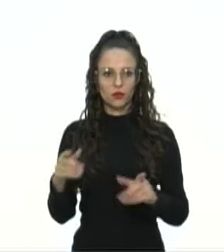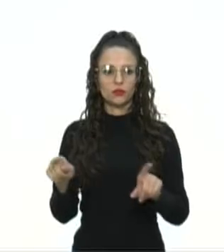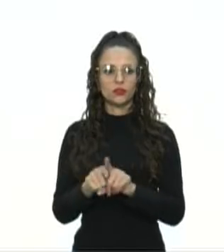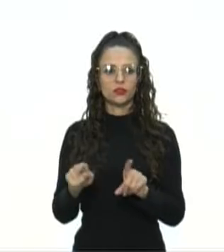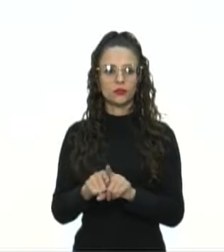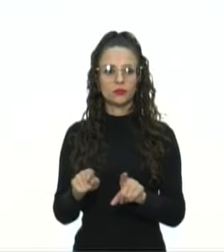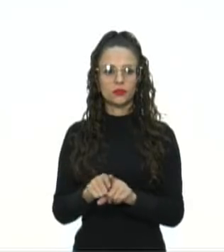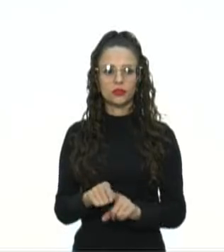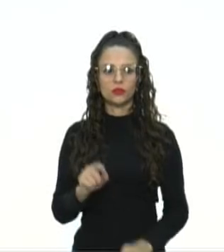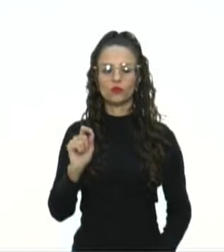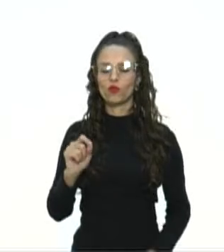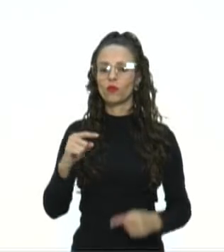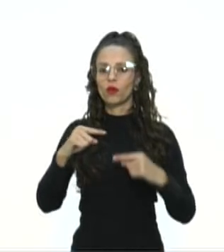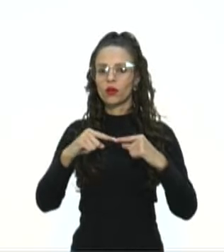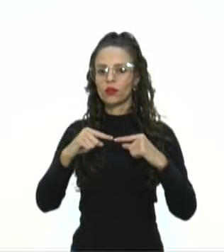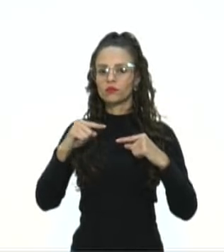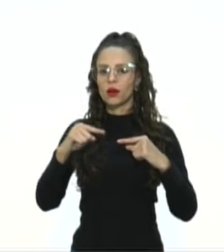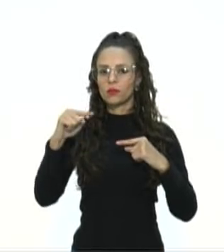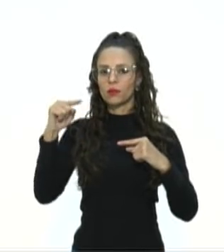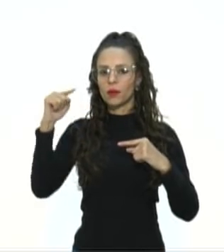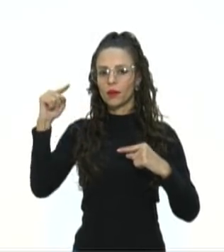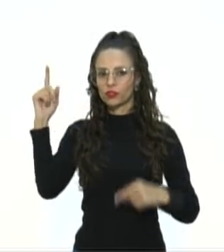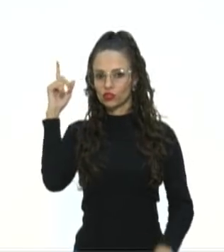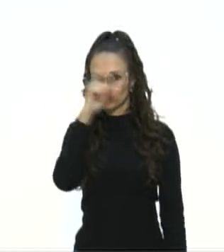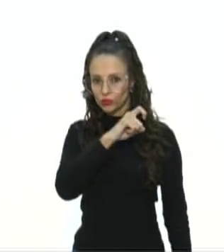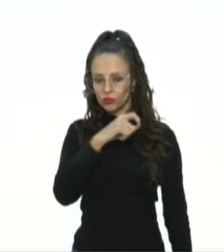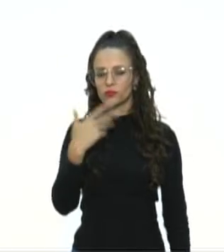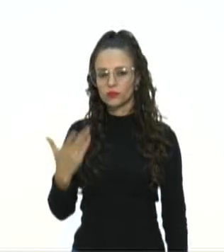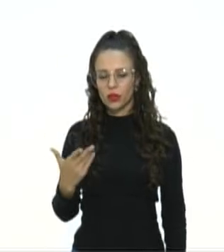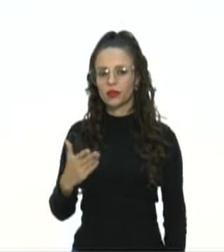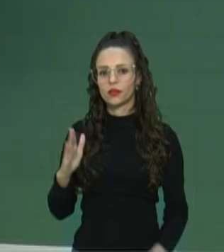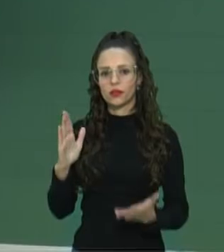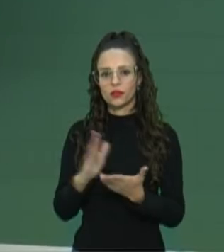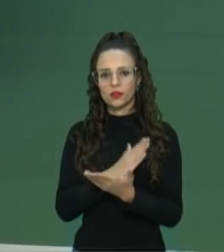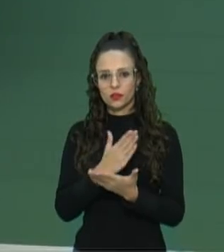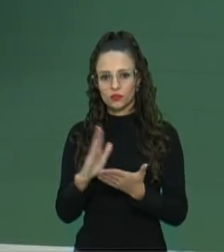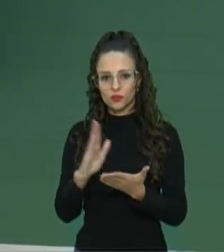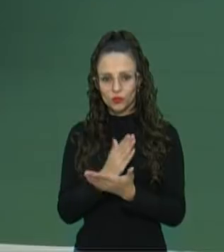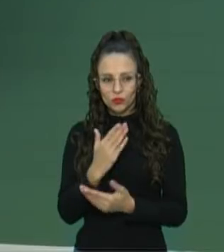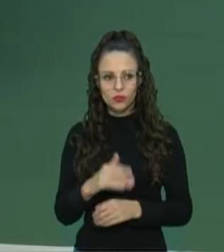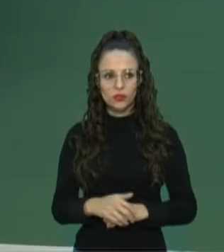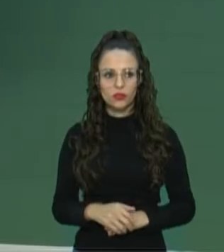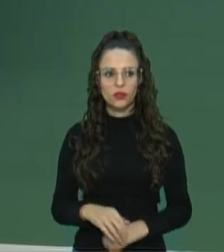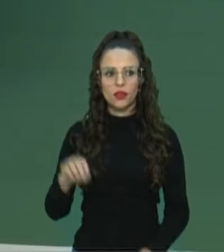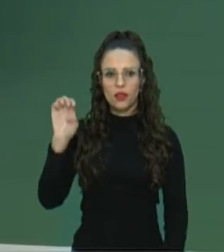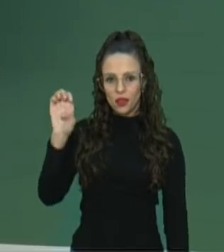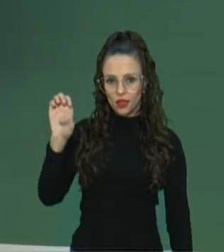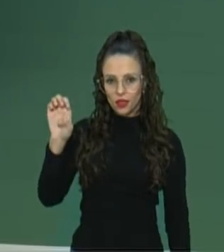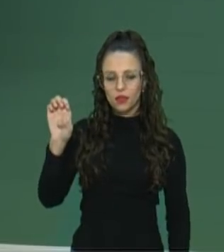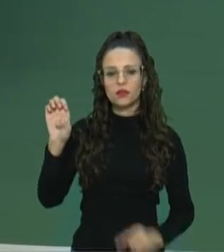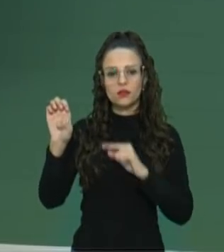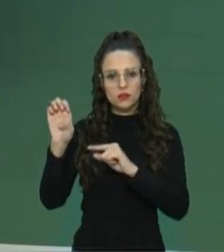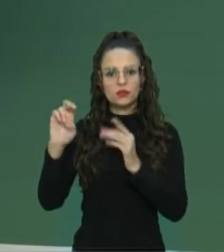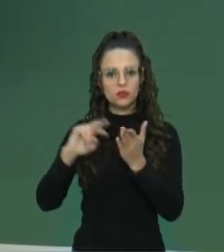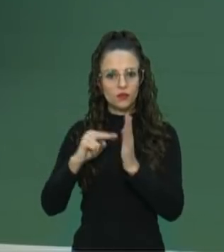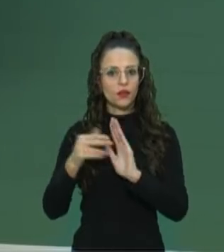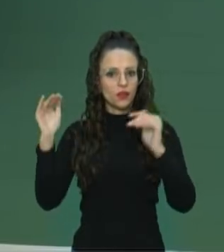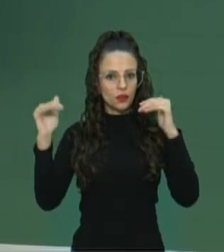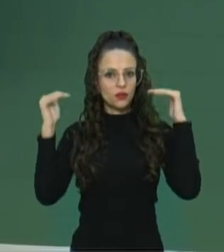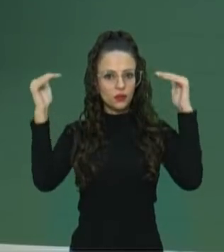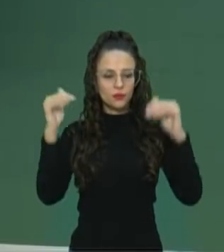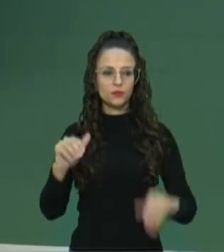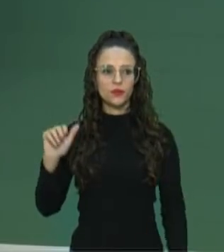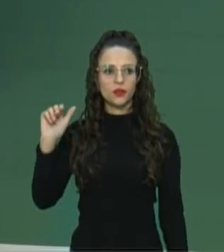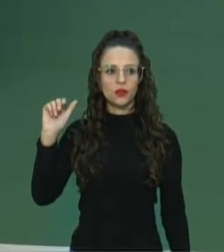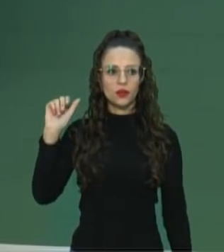terceiro são os graus de dificuldade do atleta. Então, eles são classificados em esses graus aqui: Letra E significa elite,